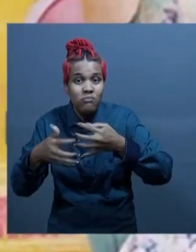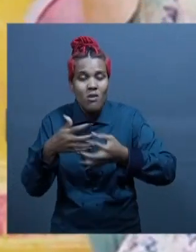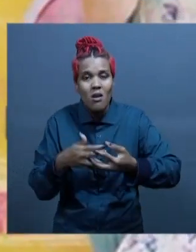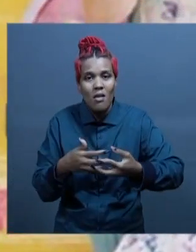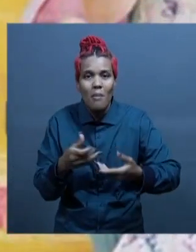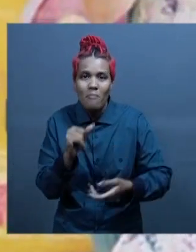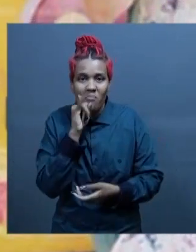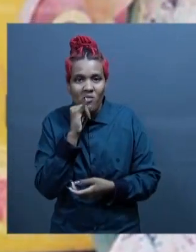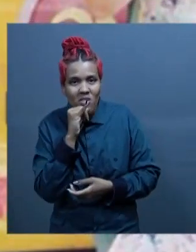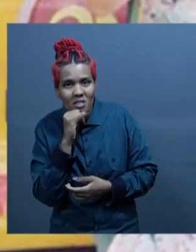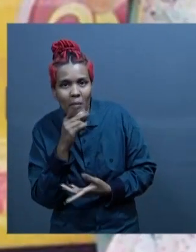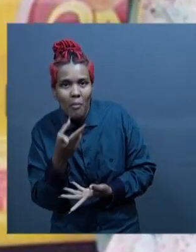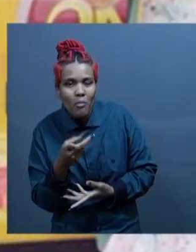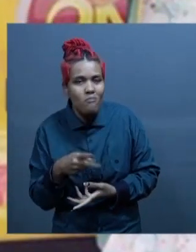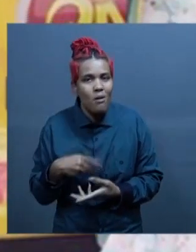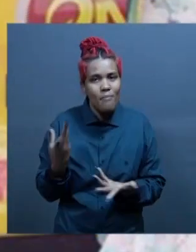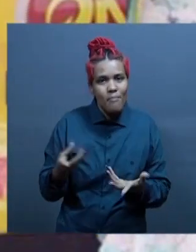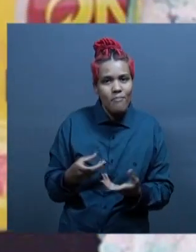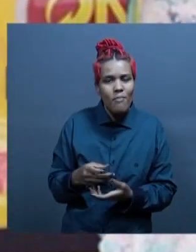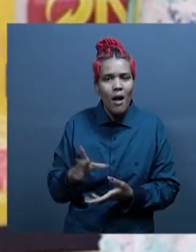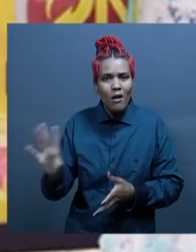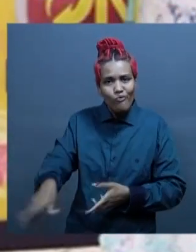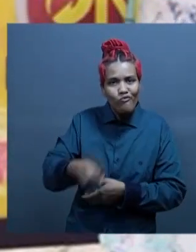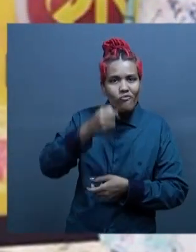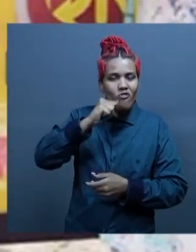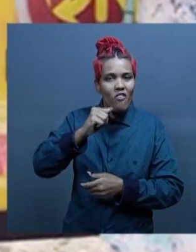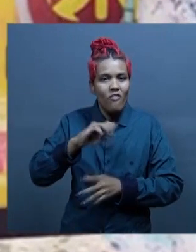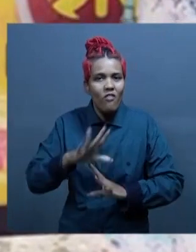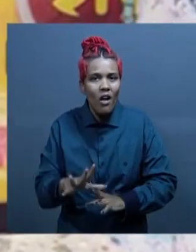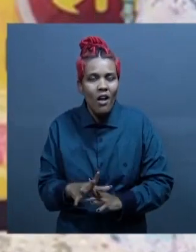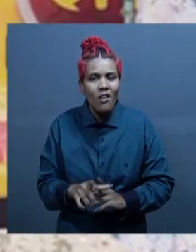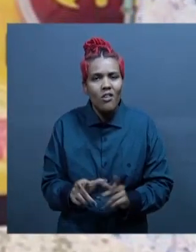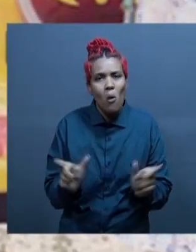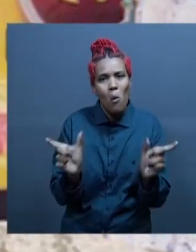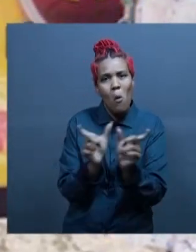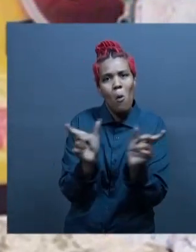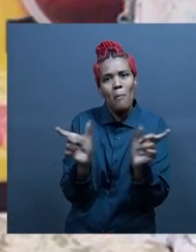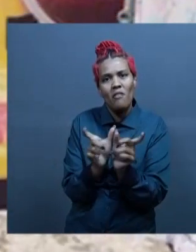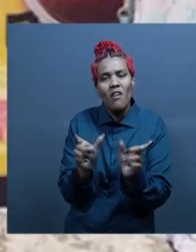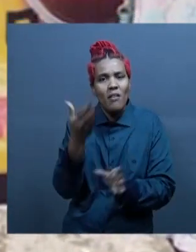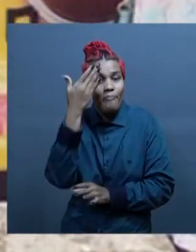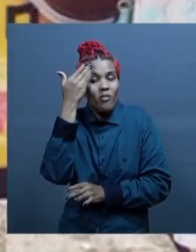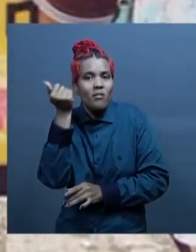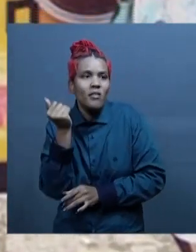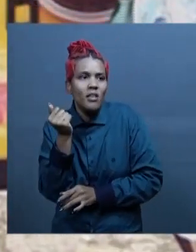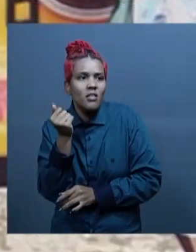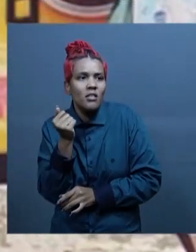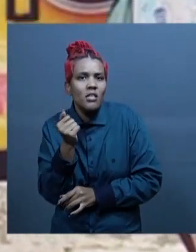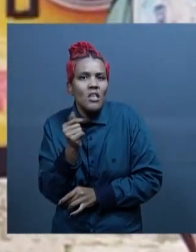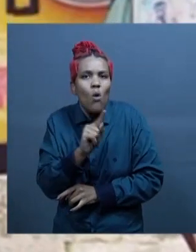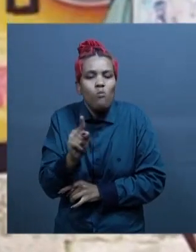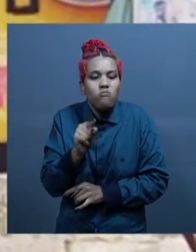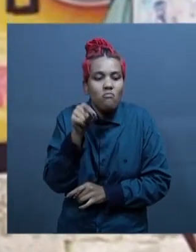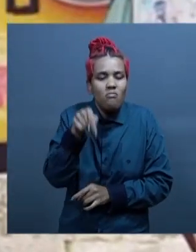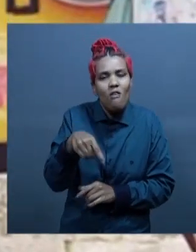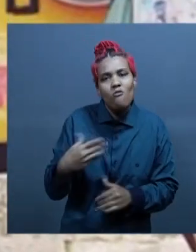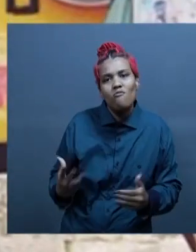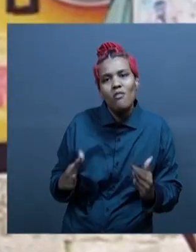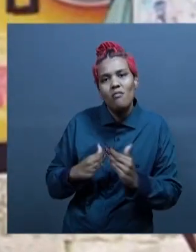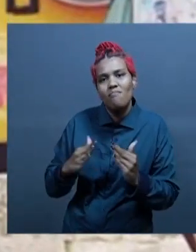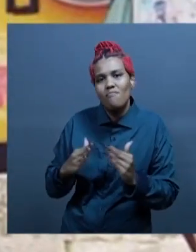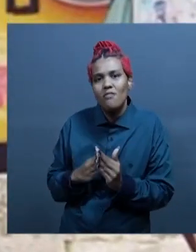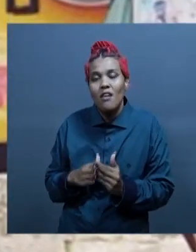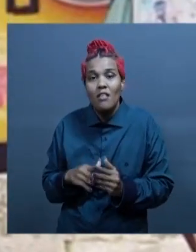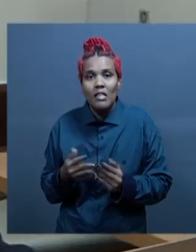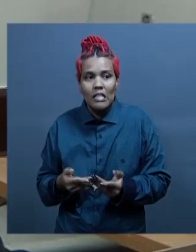por uma marca de cerveja a um tempo onde usaram a frase esqueci o não em casa a repercussão foi